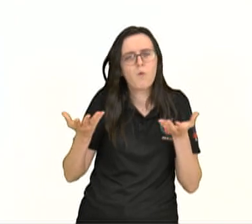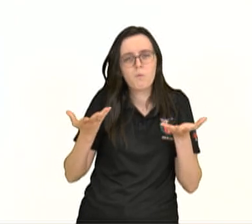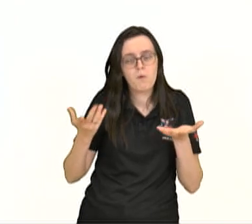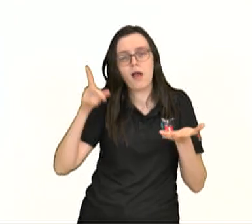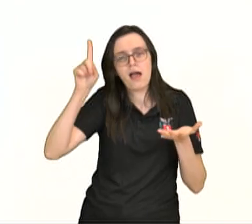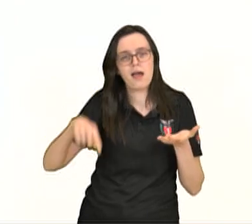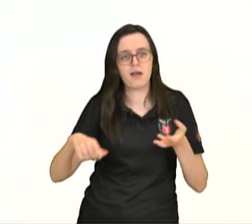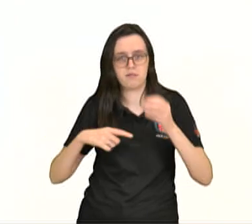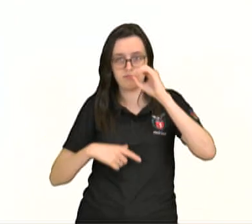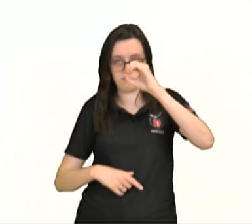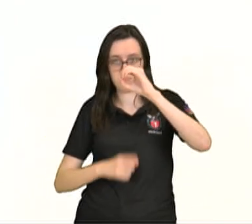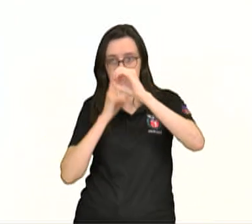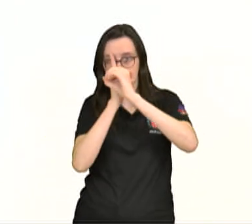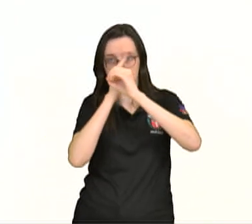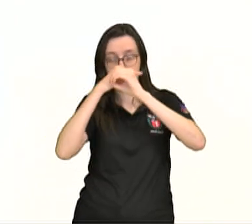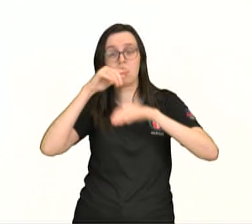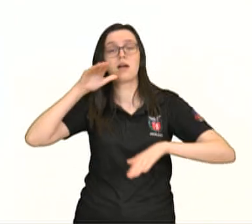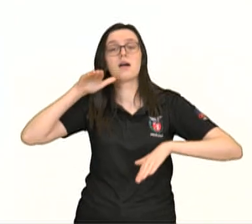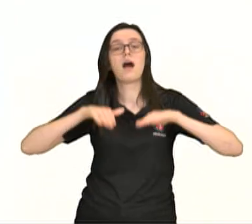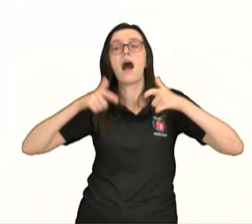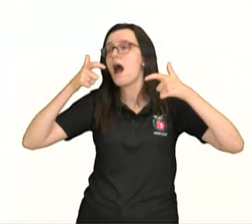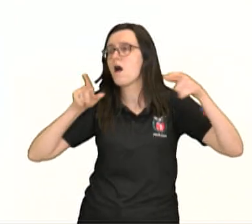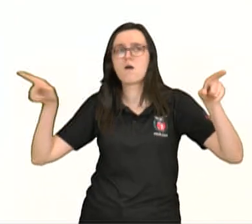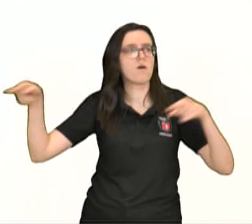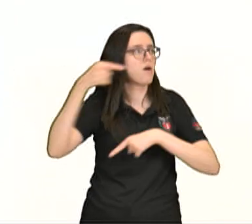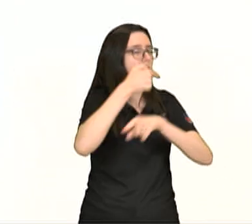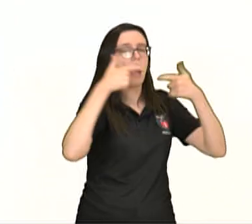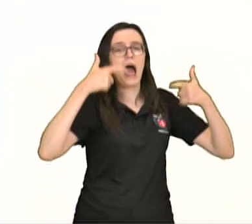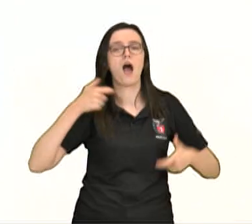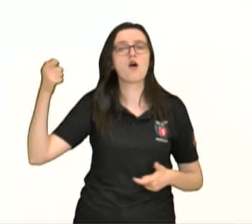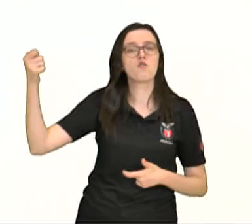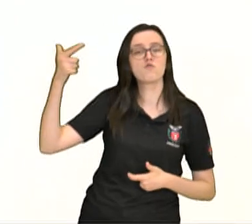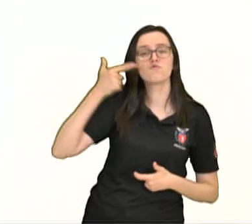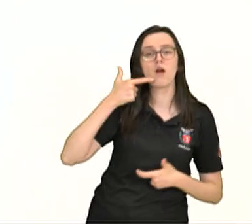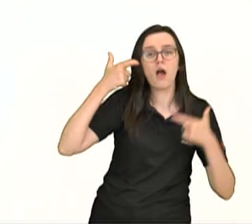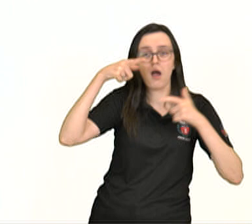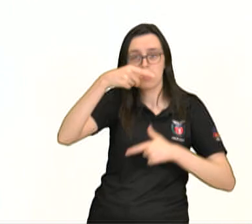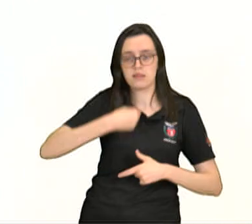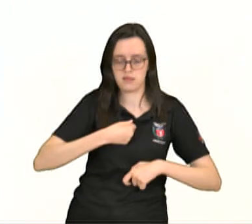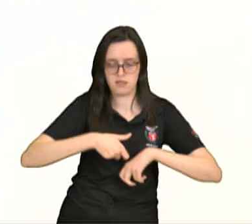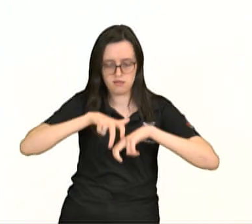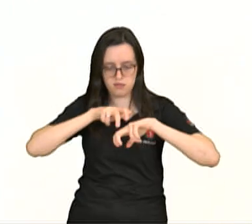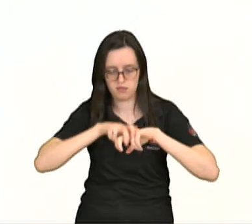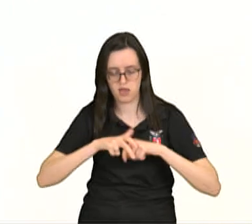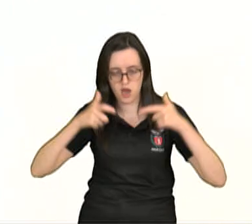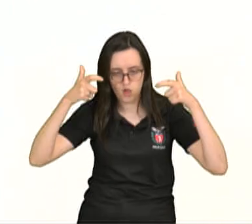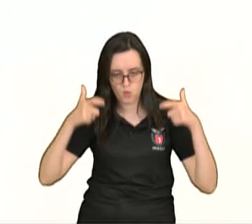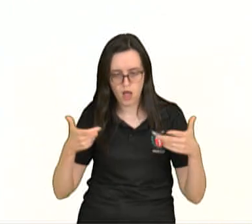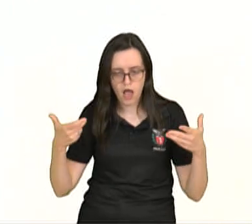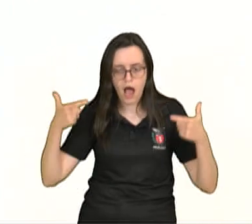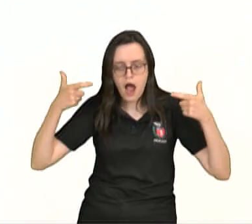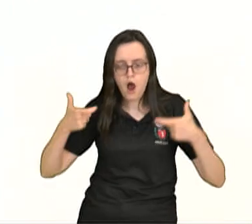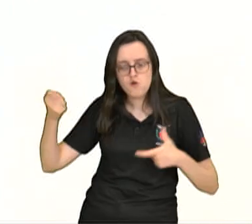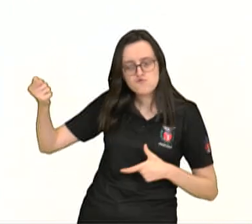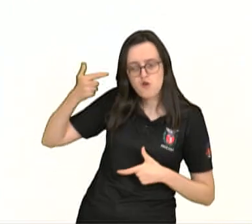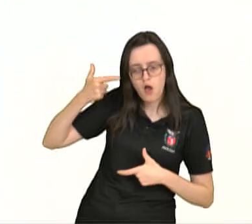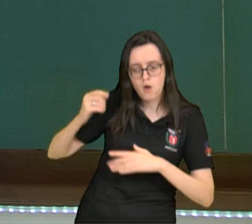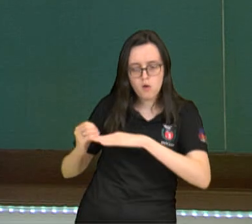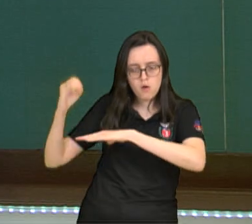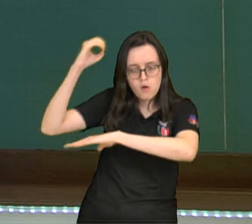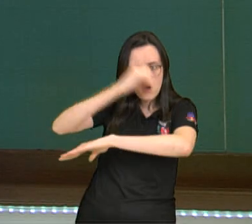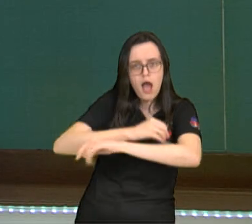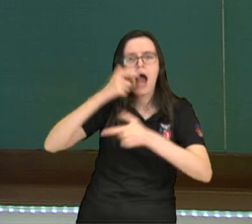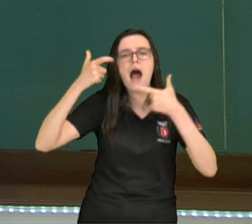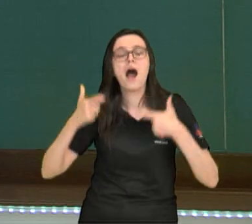dos ventos de acordo com o nascimento e o pôr do sol do local em que você está nesse exato momento. Então,